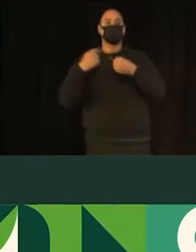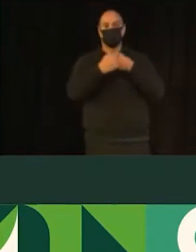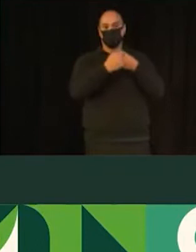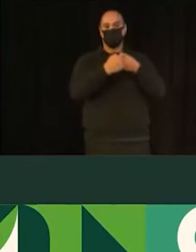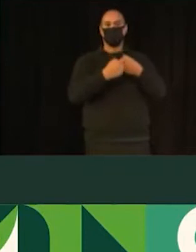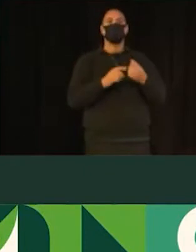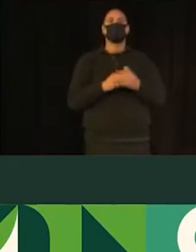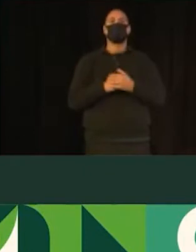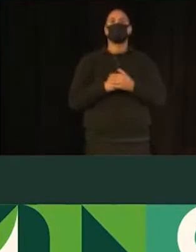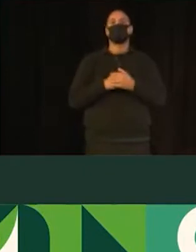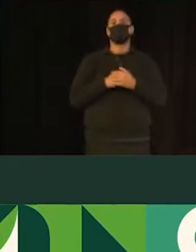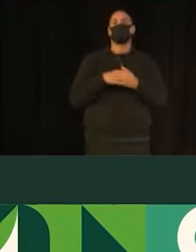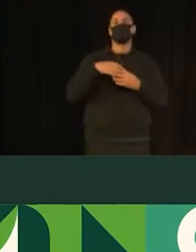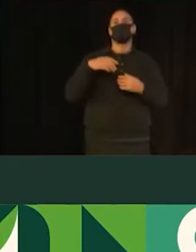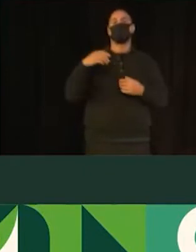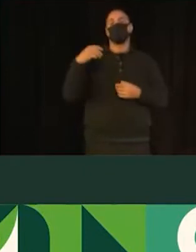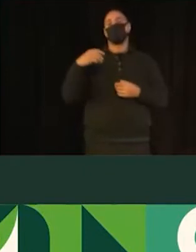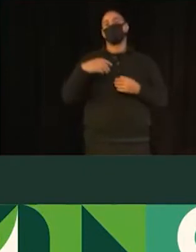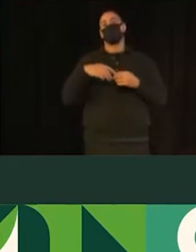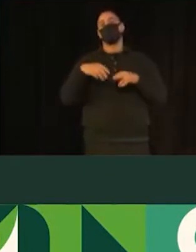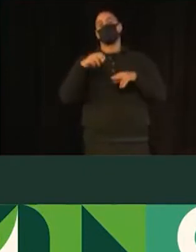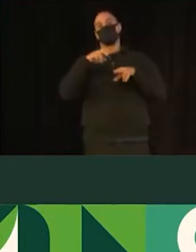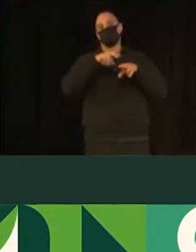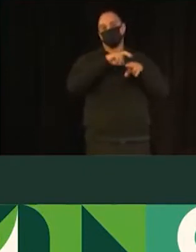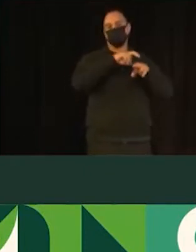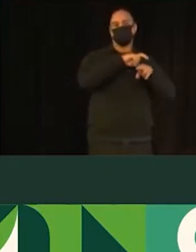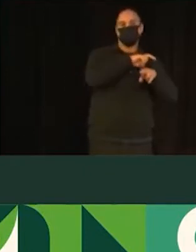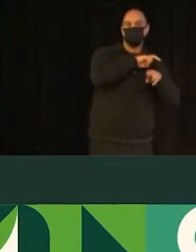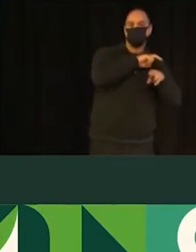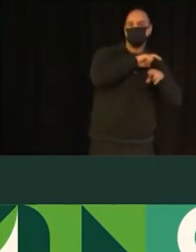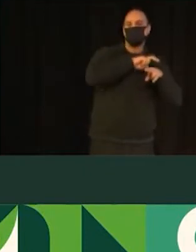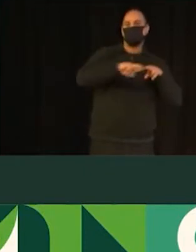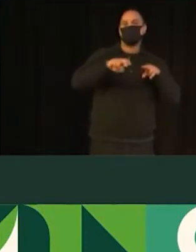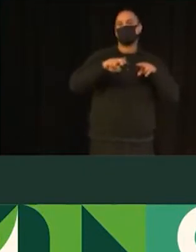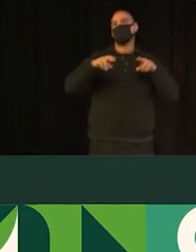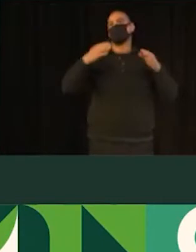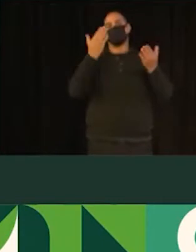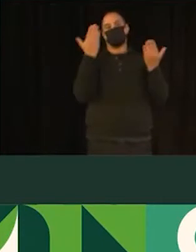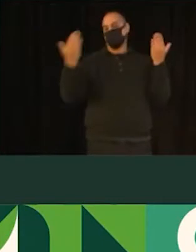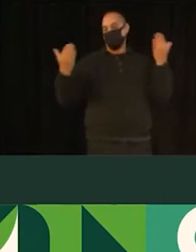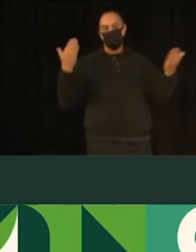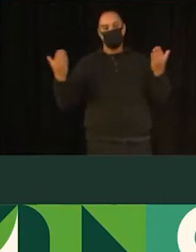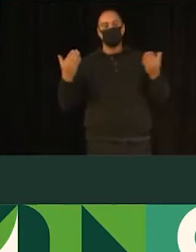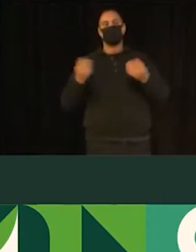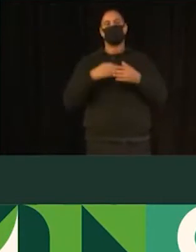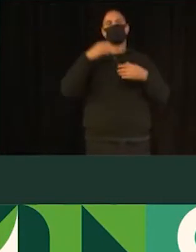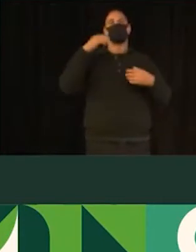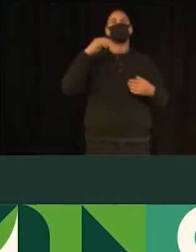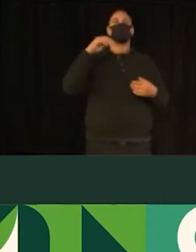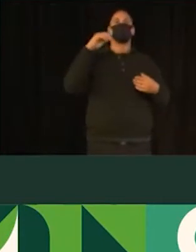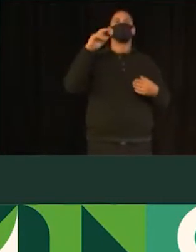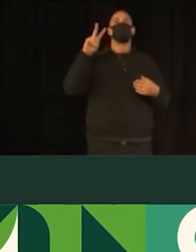o BRT, o VLT, o metrô, o monotrilho e o aeromóvel. O BRT e o